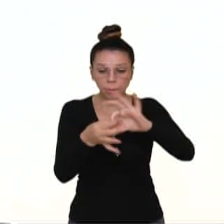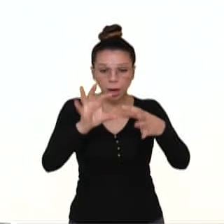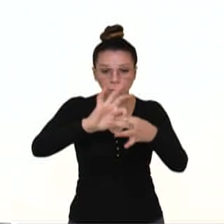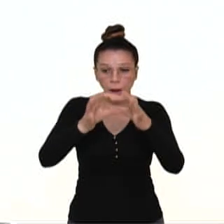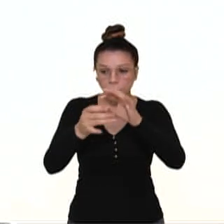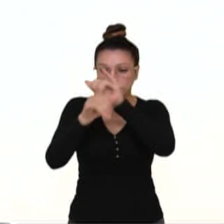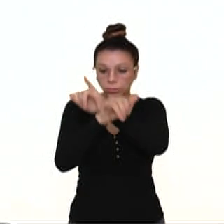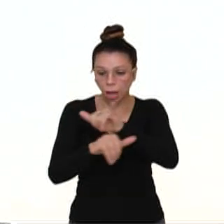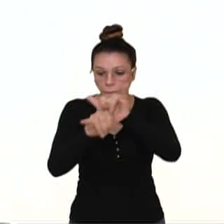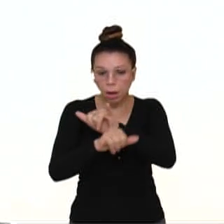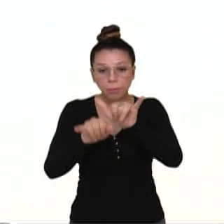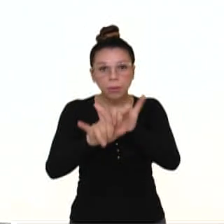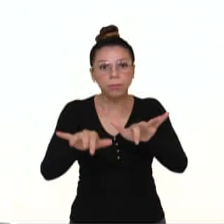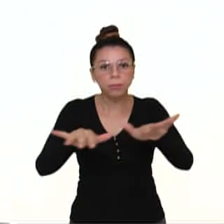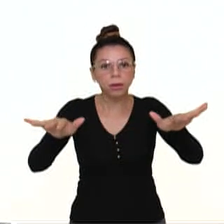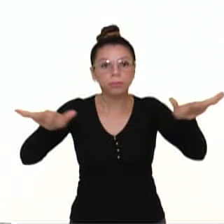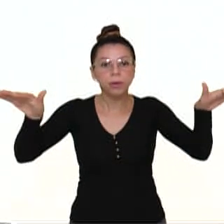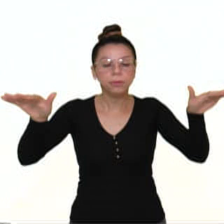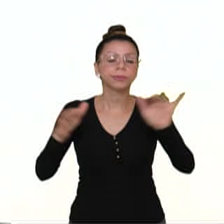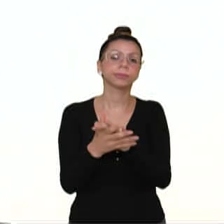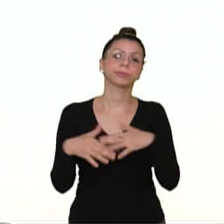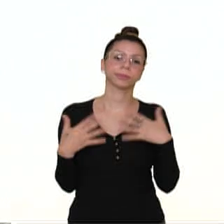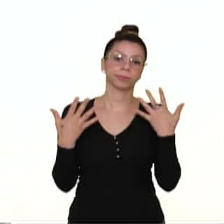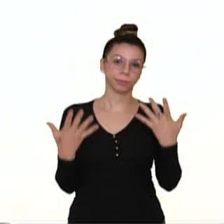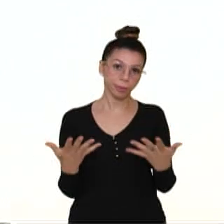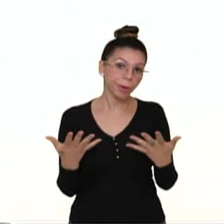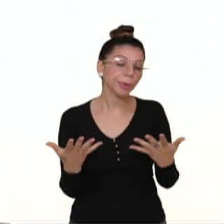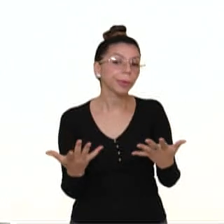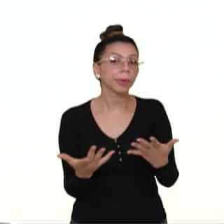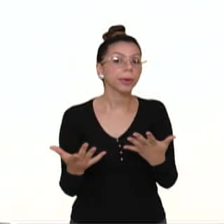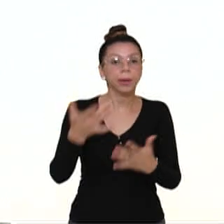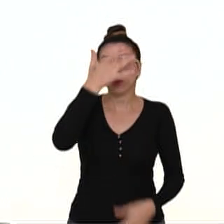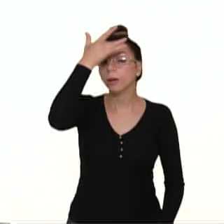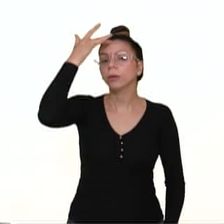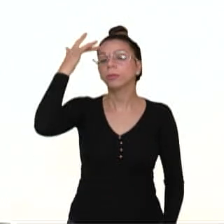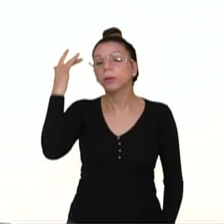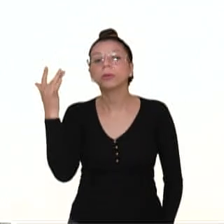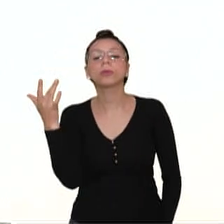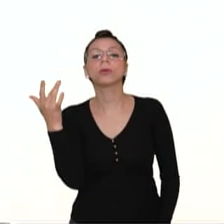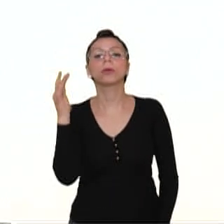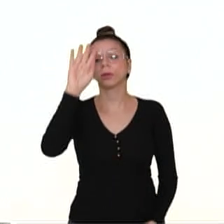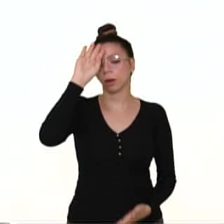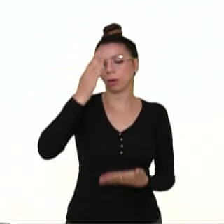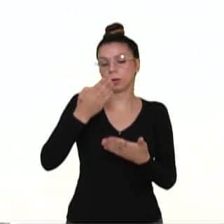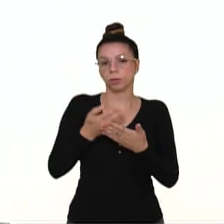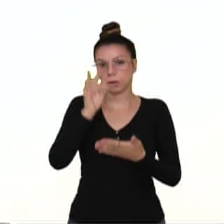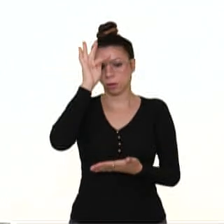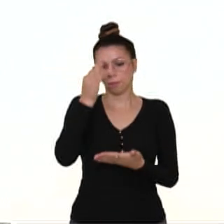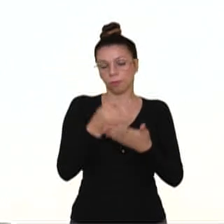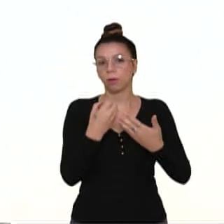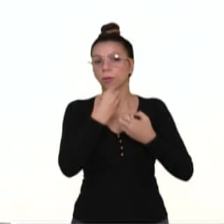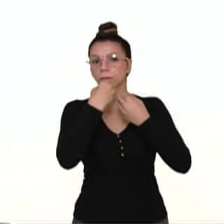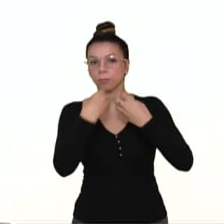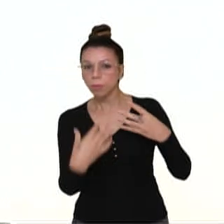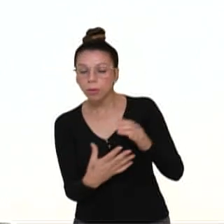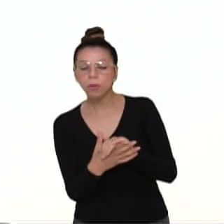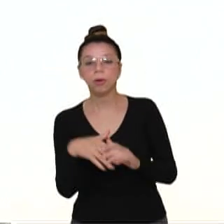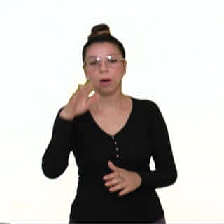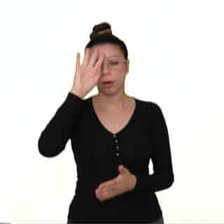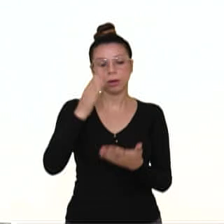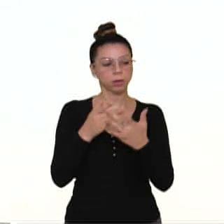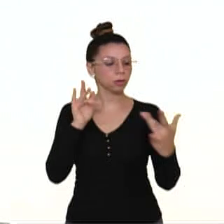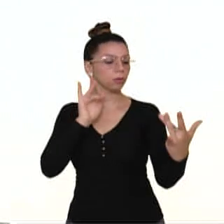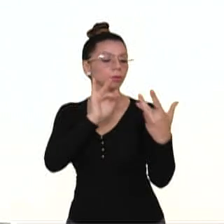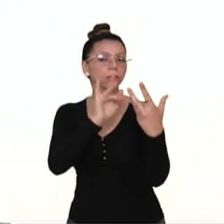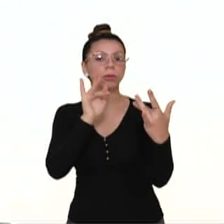difusora das fake news. Assim, aquelas pessoas que de boa fé acreditaram estar em contato com uma